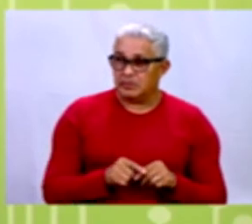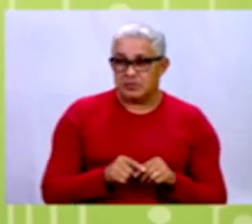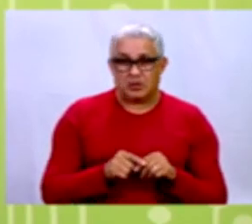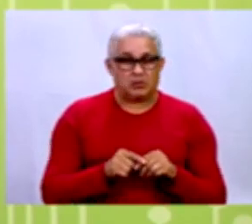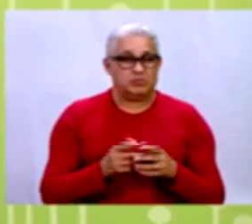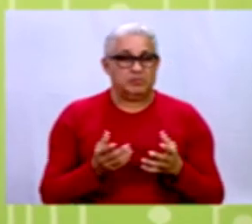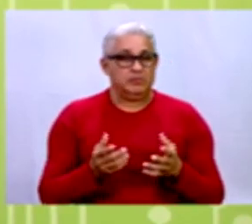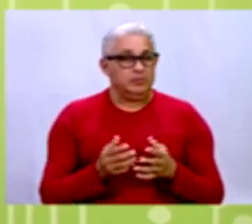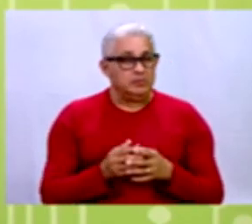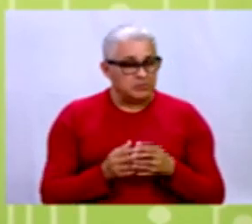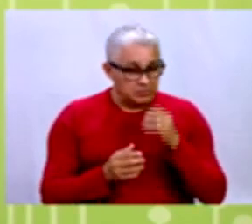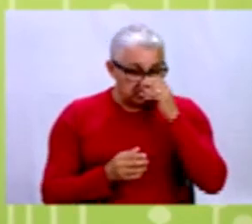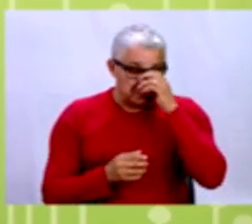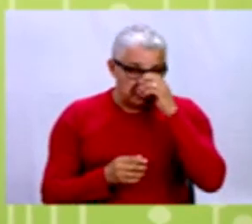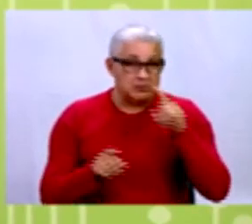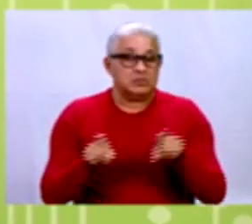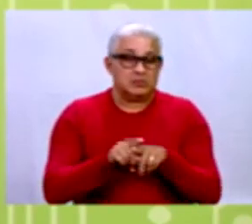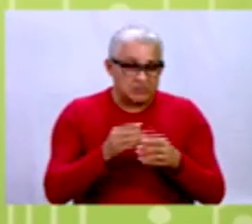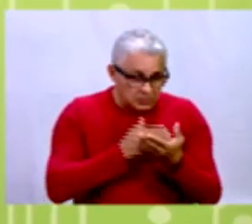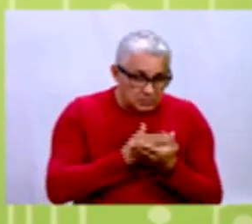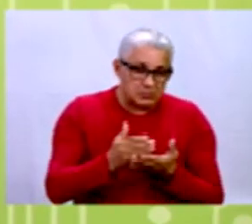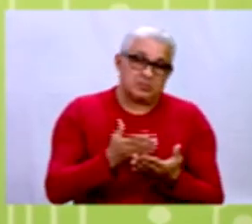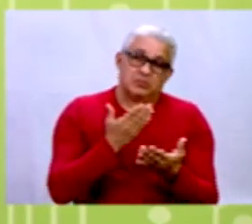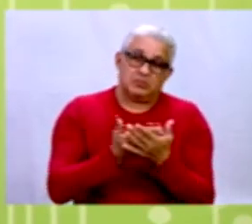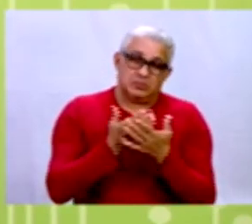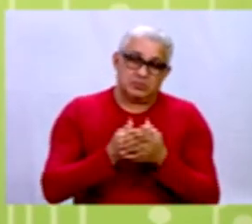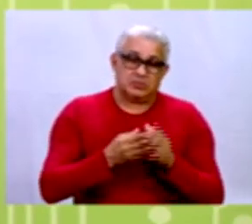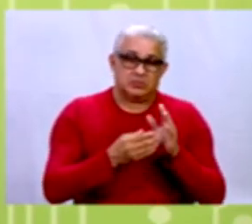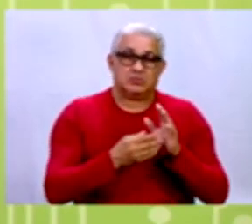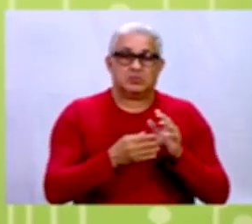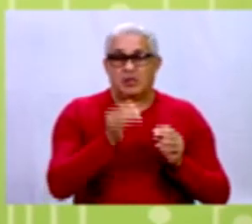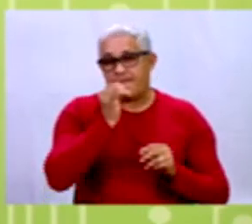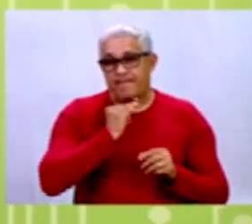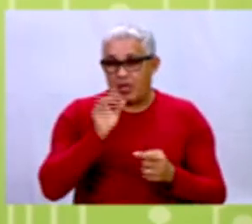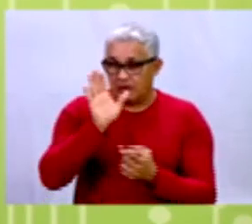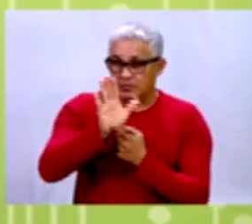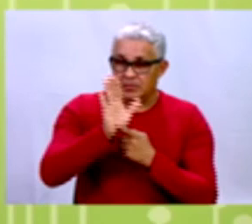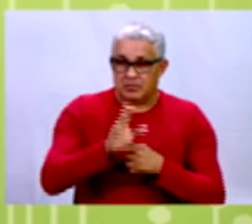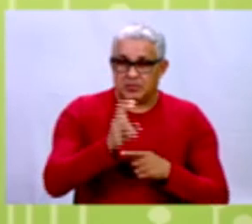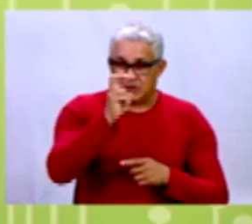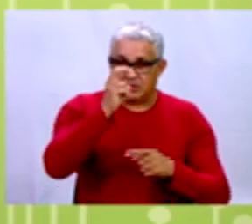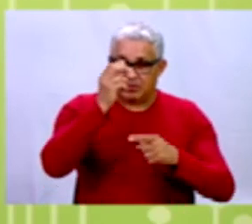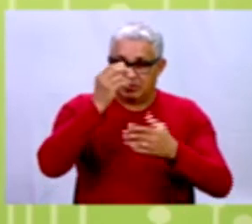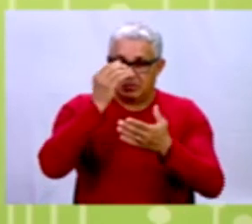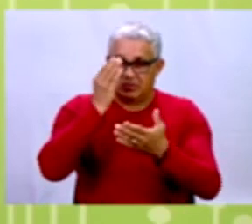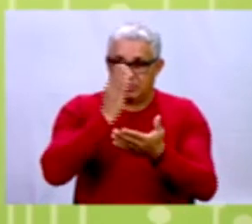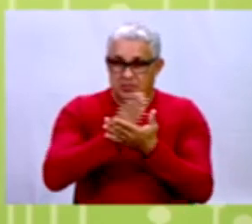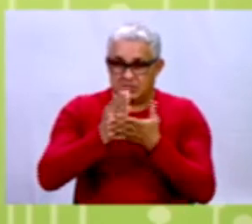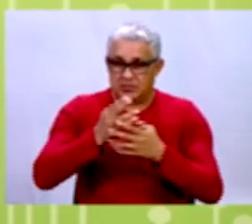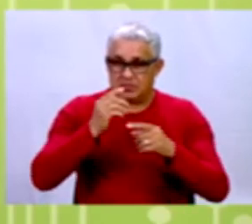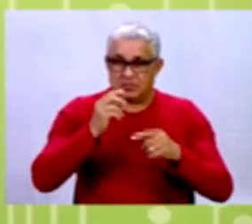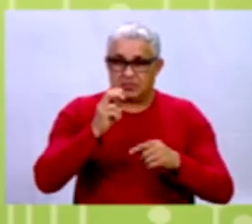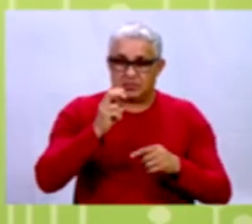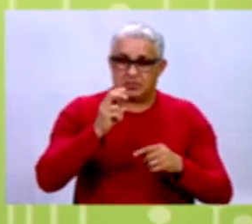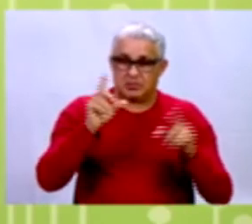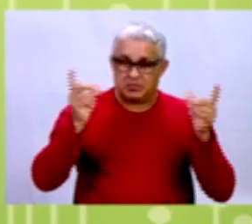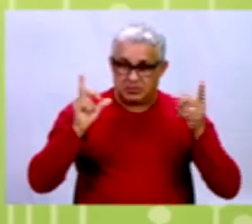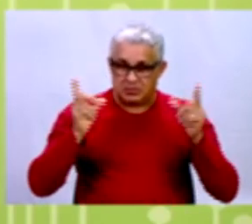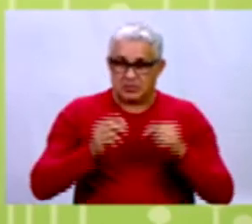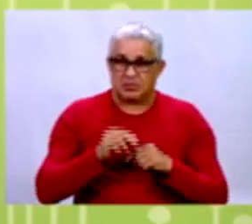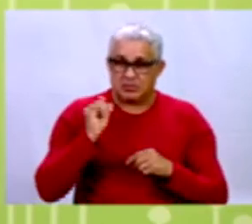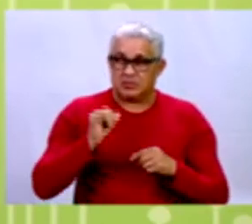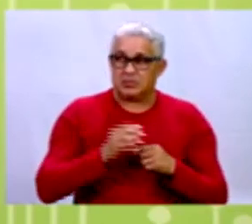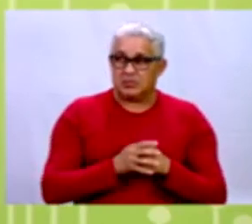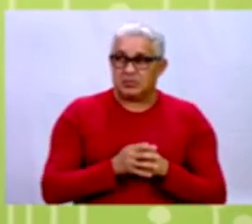como a gente até comentou no início da aula, quando eu dei o exemplo das 5 parcelas lá da televisão, se aqui fosse,